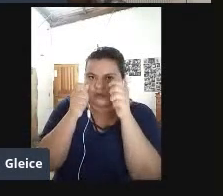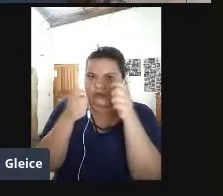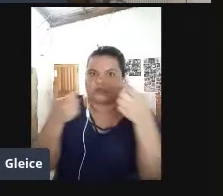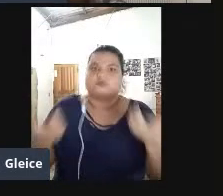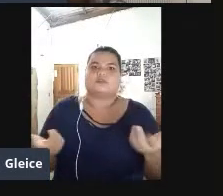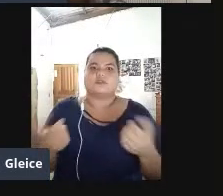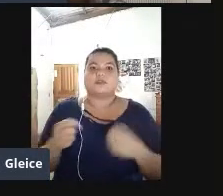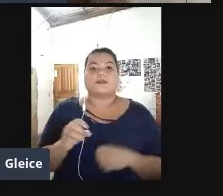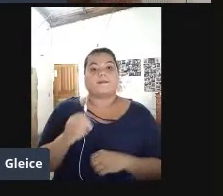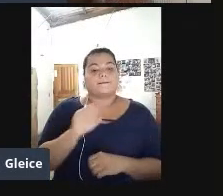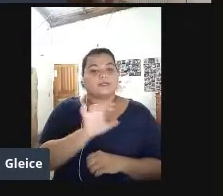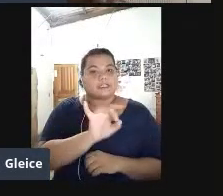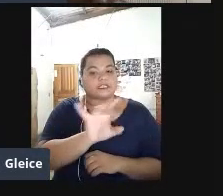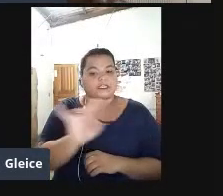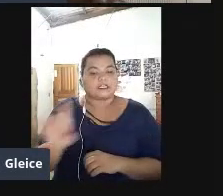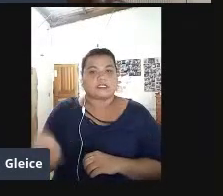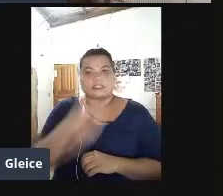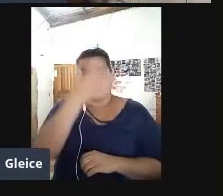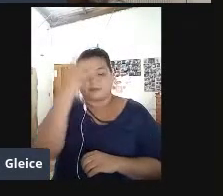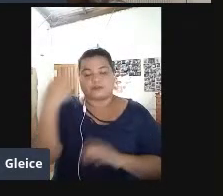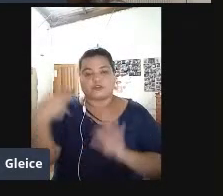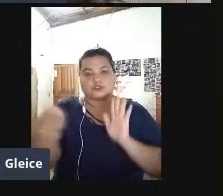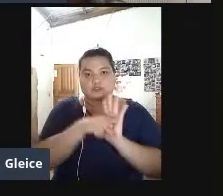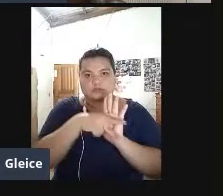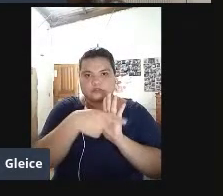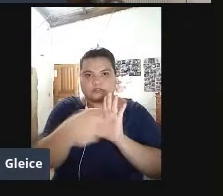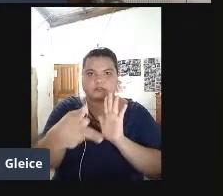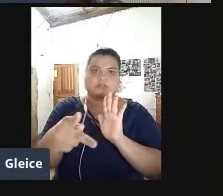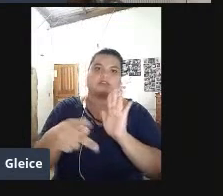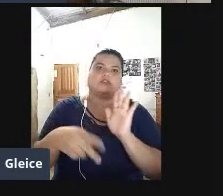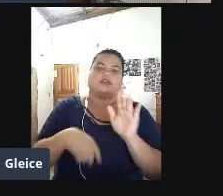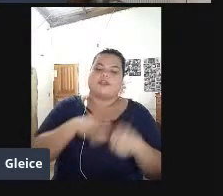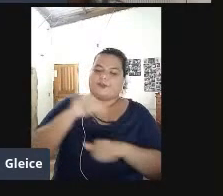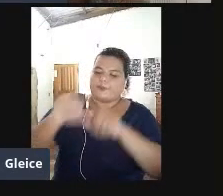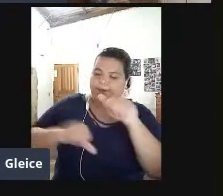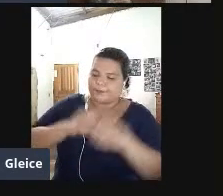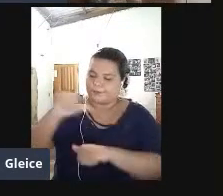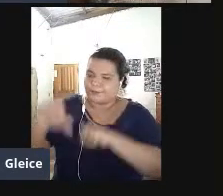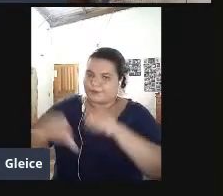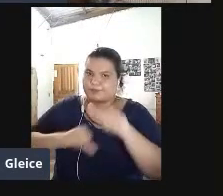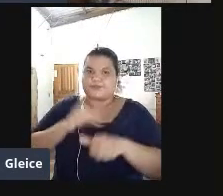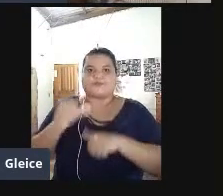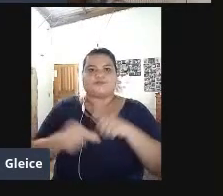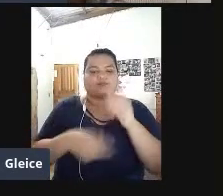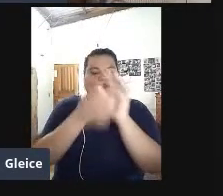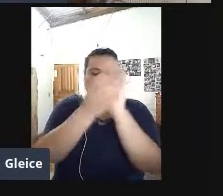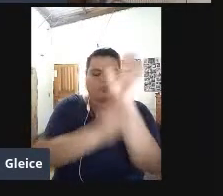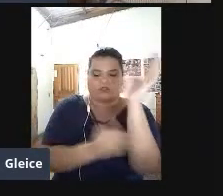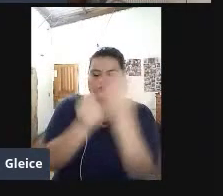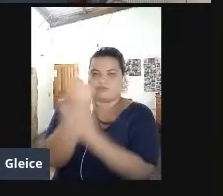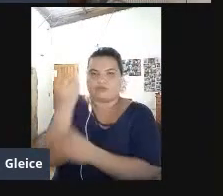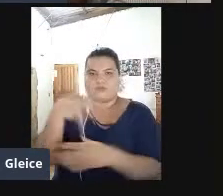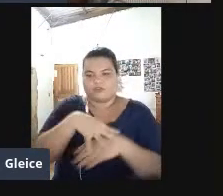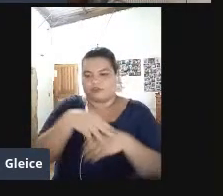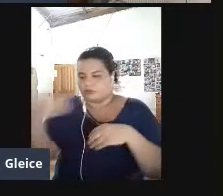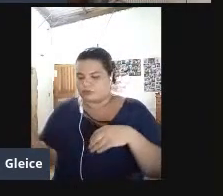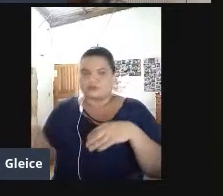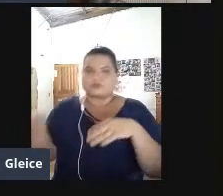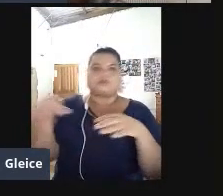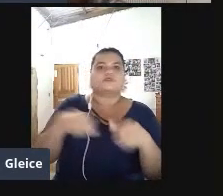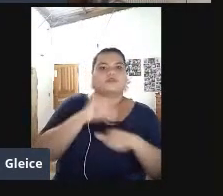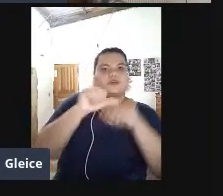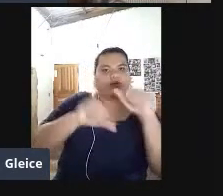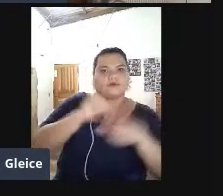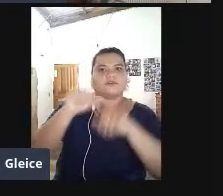para cada indivíduo, com troca de luva, com higienização de frasco, porque senão o profissional que está indo lá tentar ajudar a equipe a